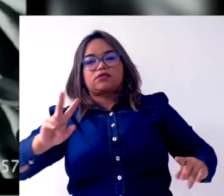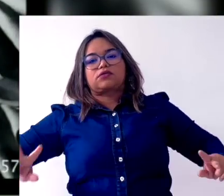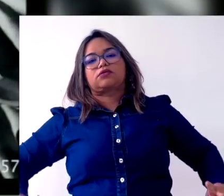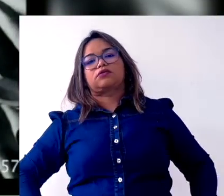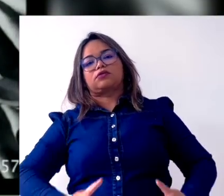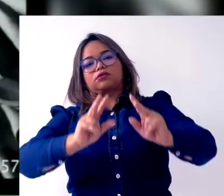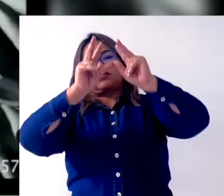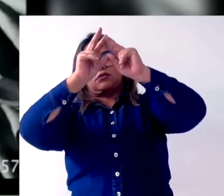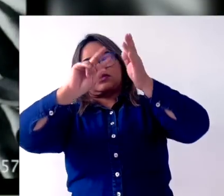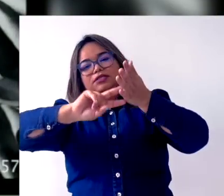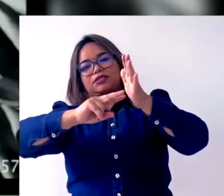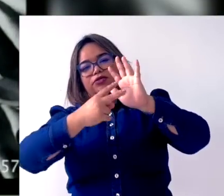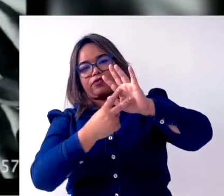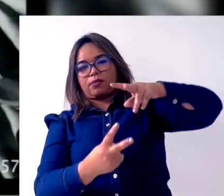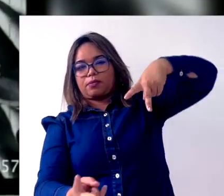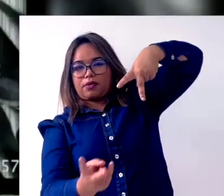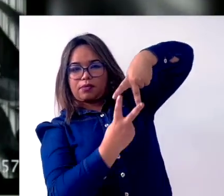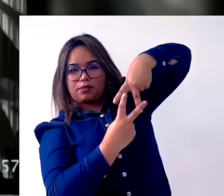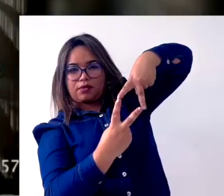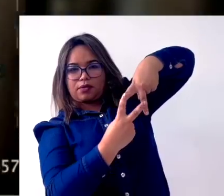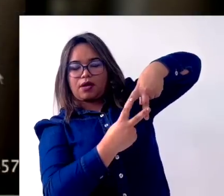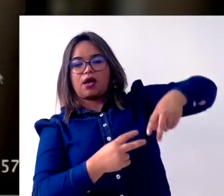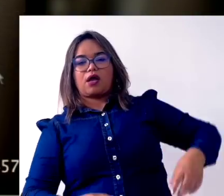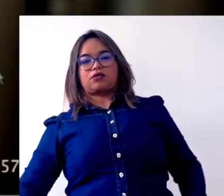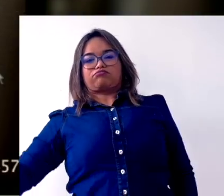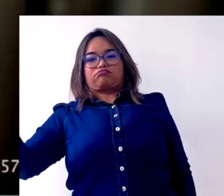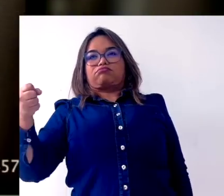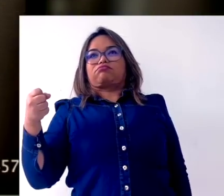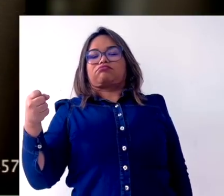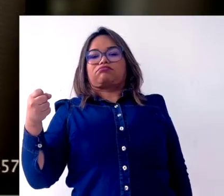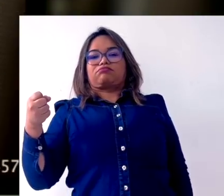da Liberdade é um símbolo da maçonaria.